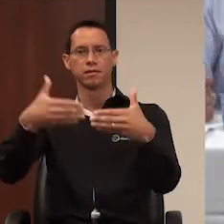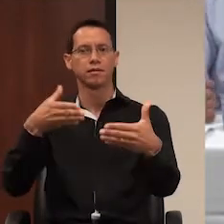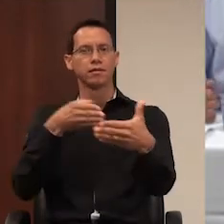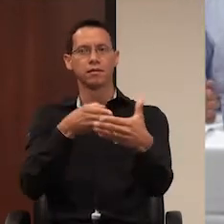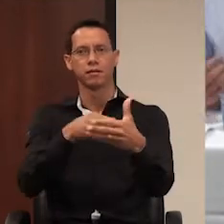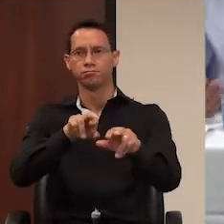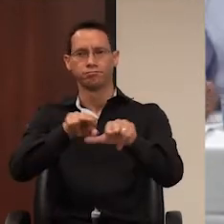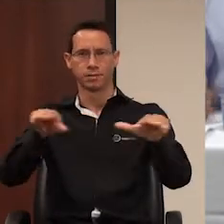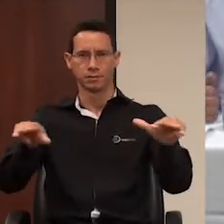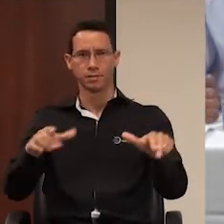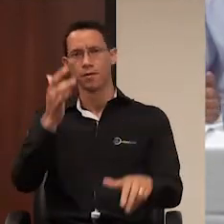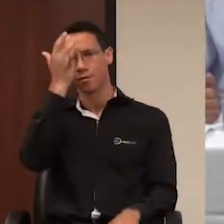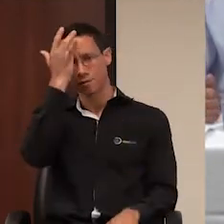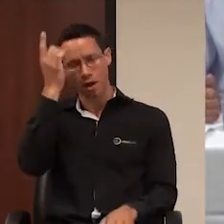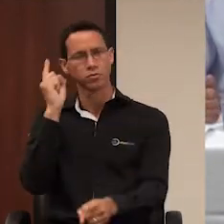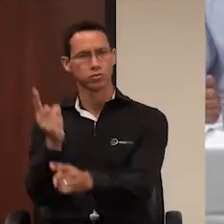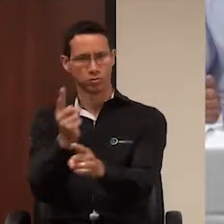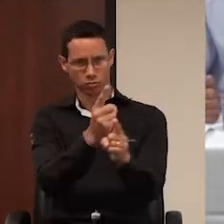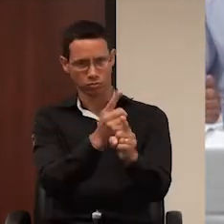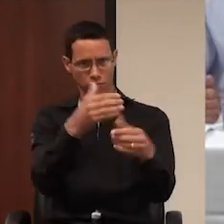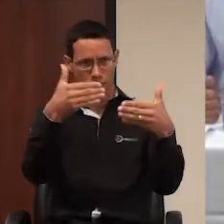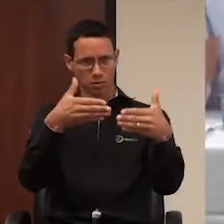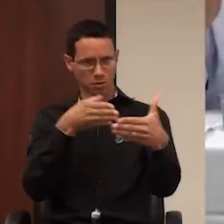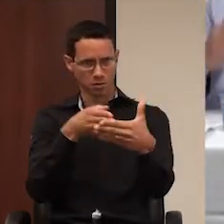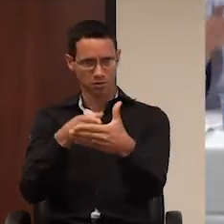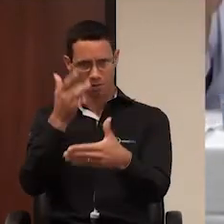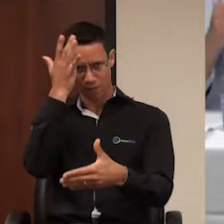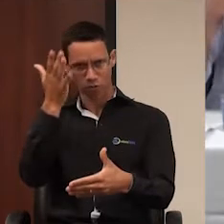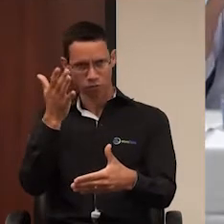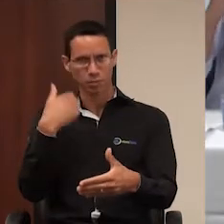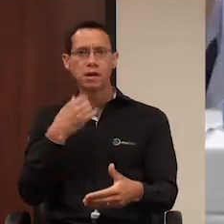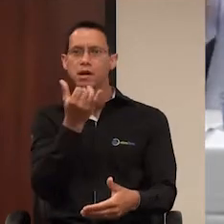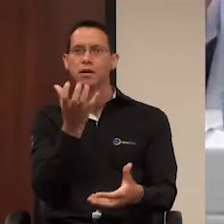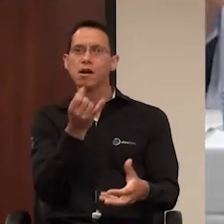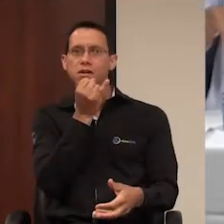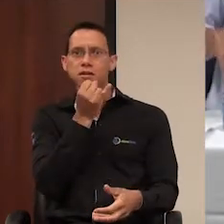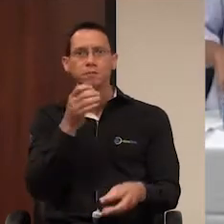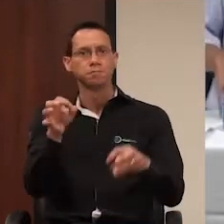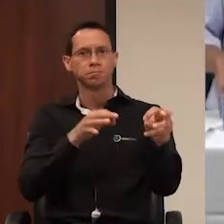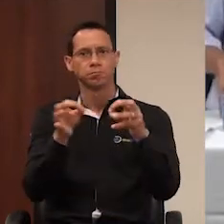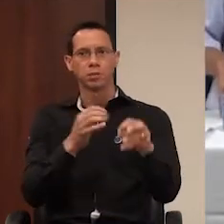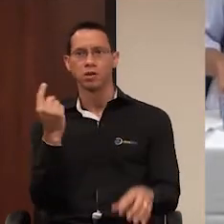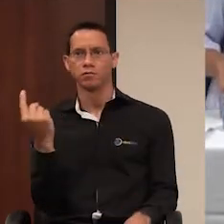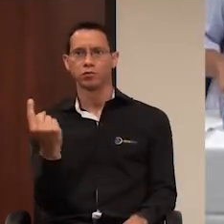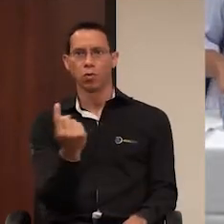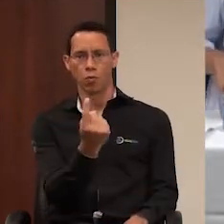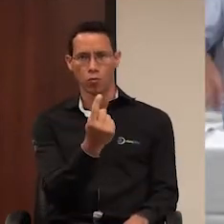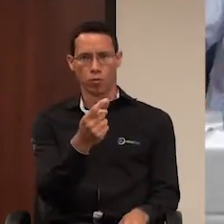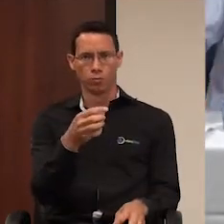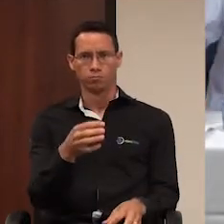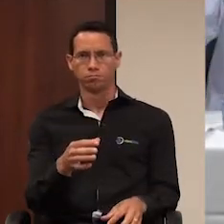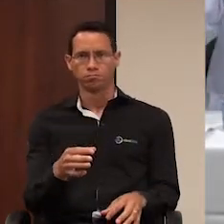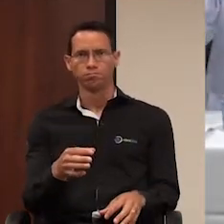mais, é fácil identificar essas barreiras. Se eu quero estabelecer um plano individual